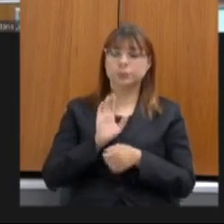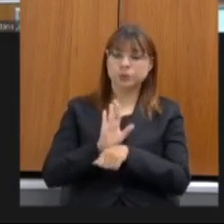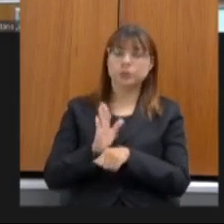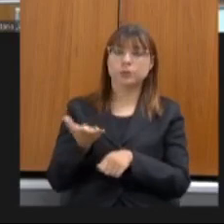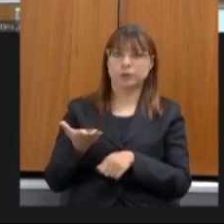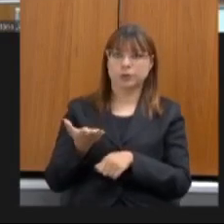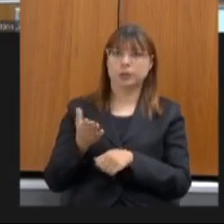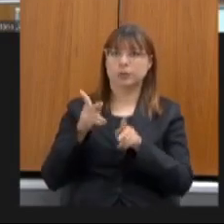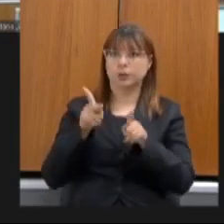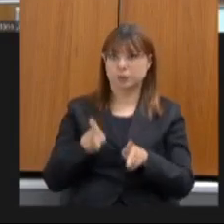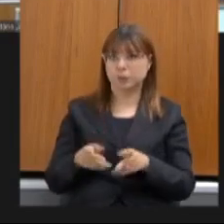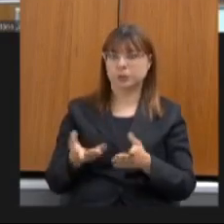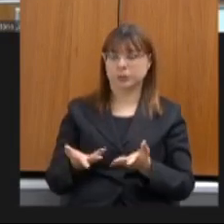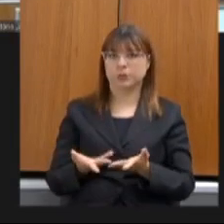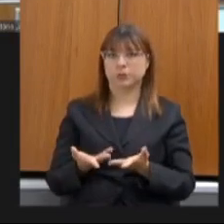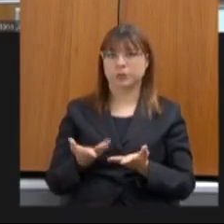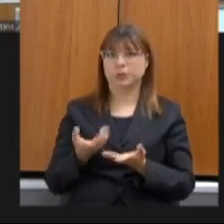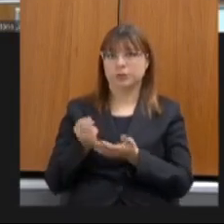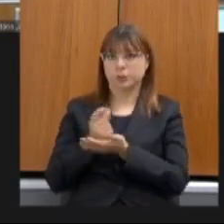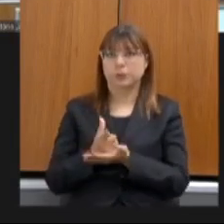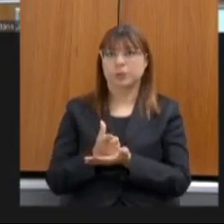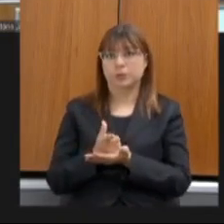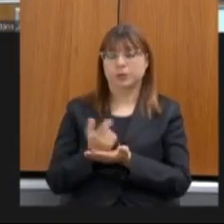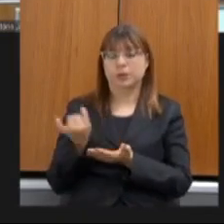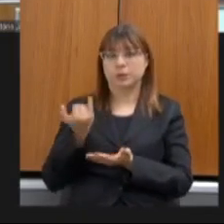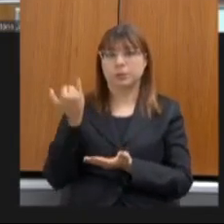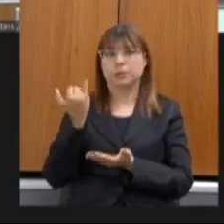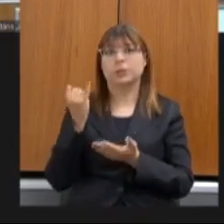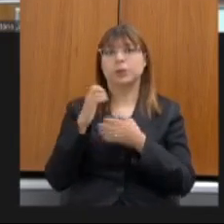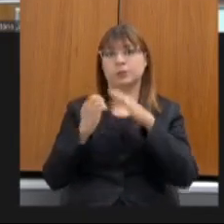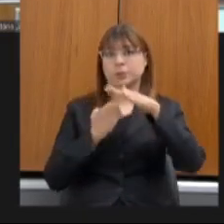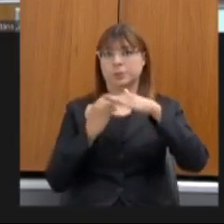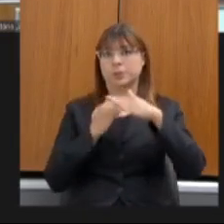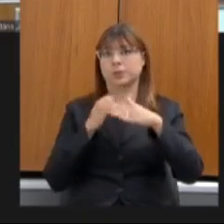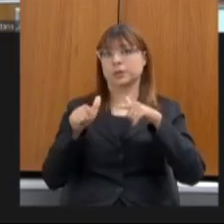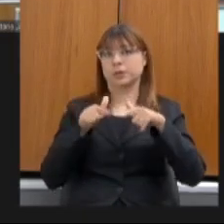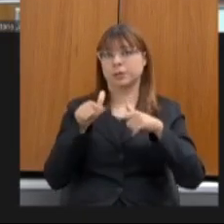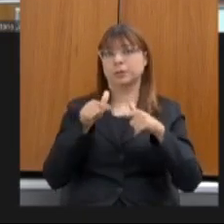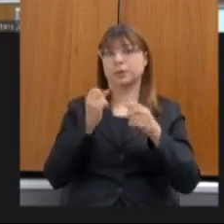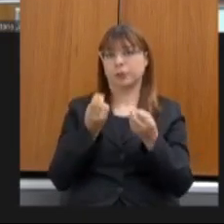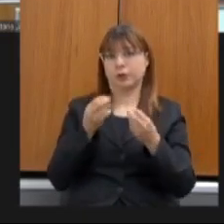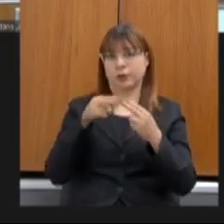sido um diferencial competitivo para as empresas de e-commerce pode passar